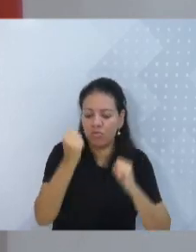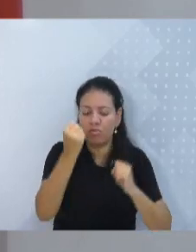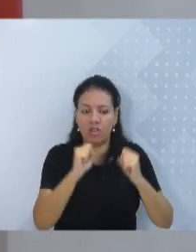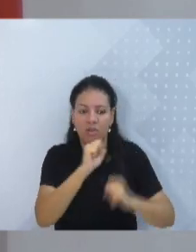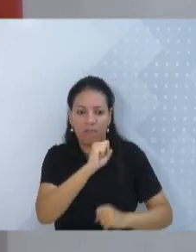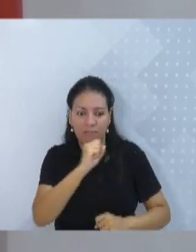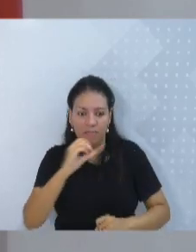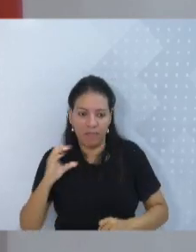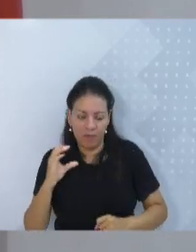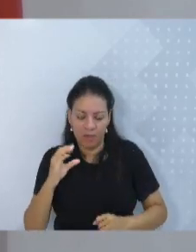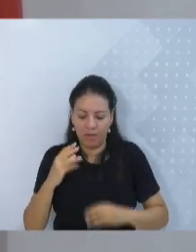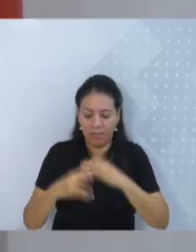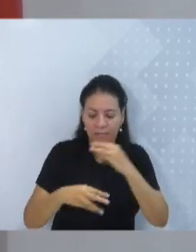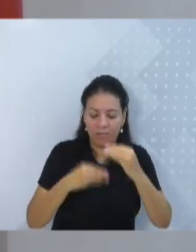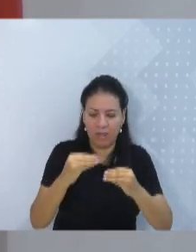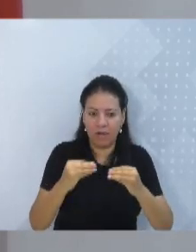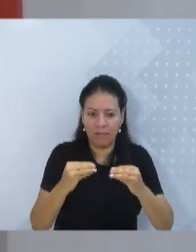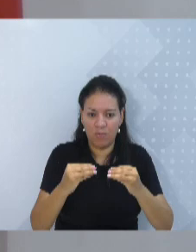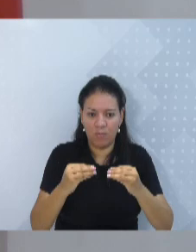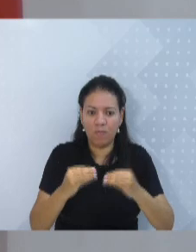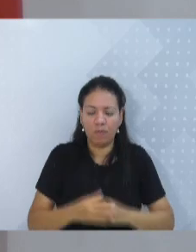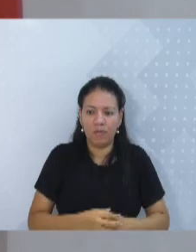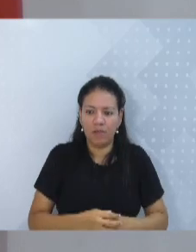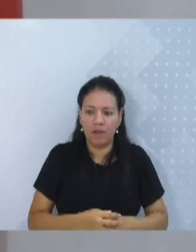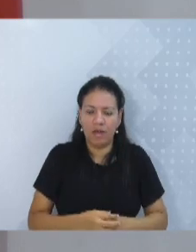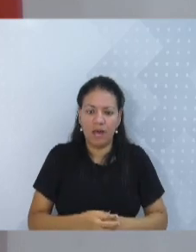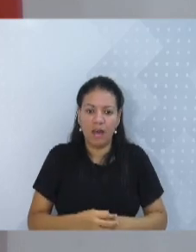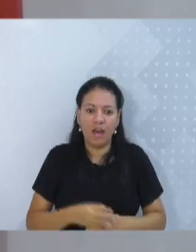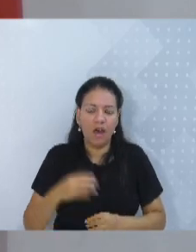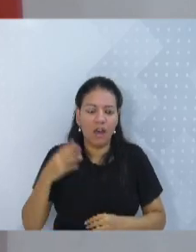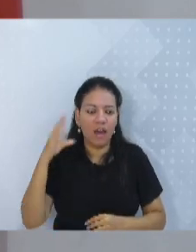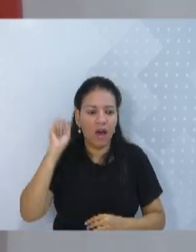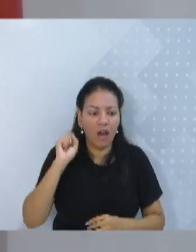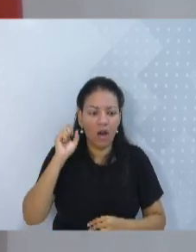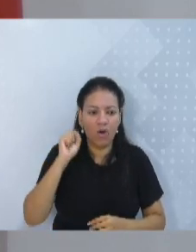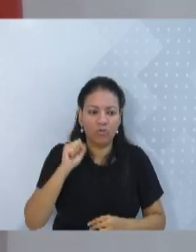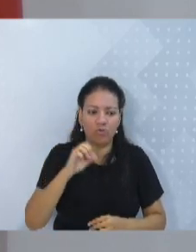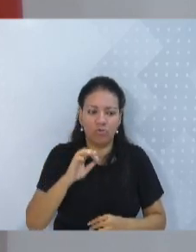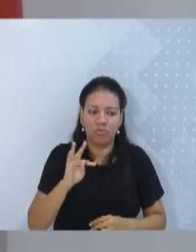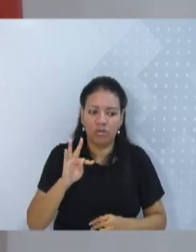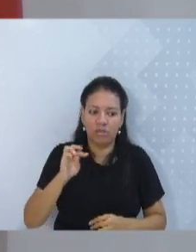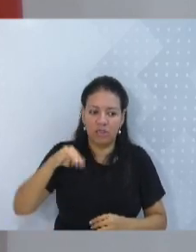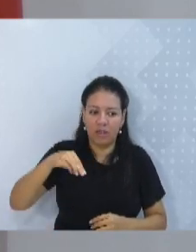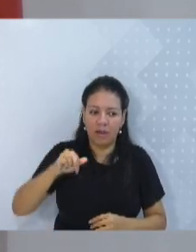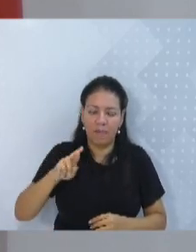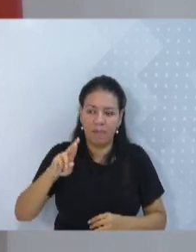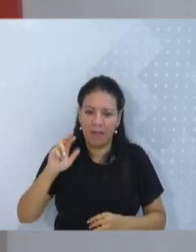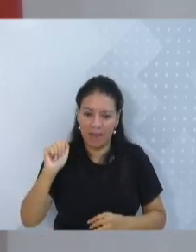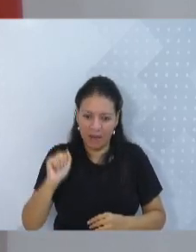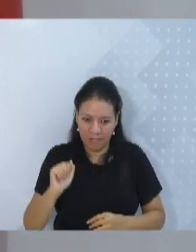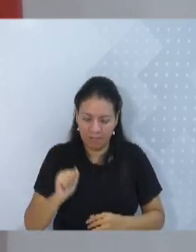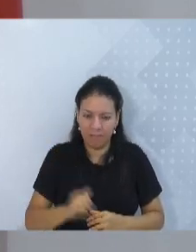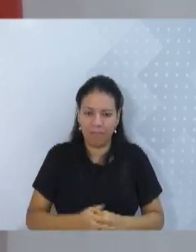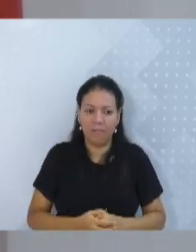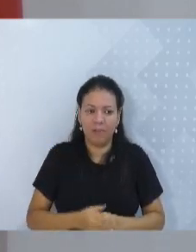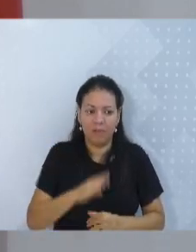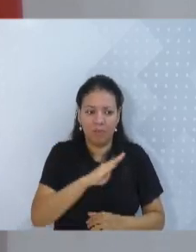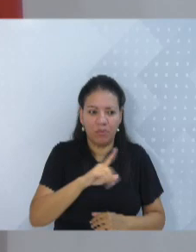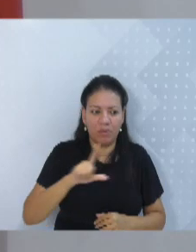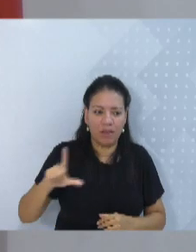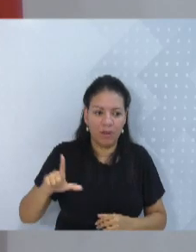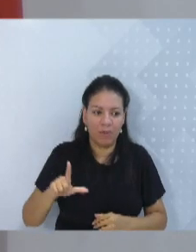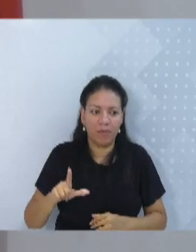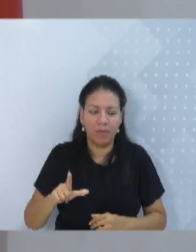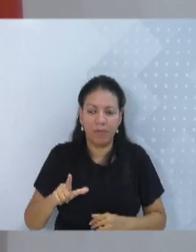prêmio este na categoria áudio Tamara Caroline da Rádio Clube de Blumenau